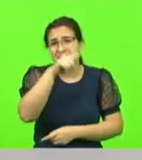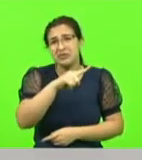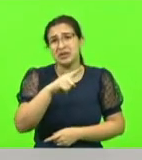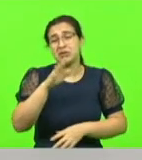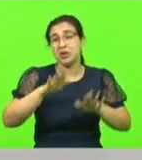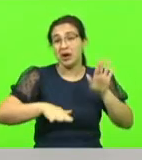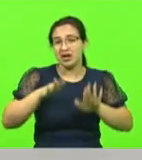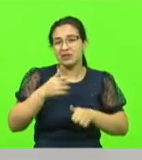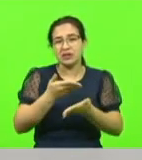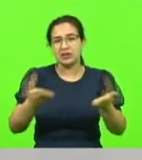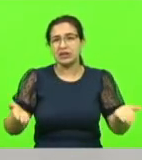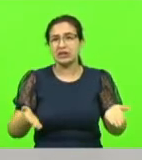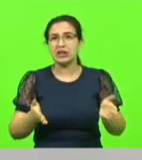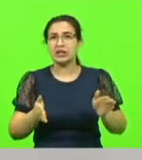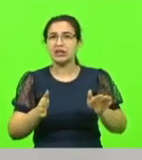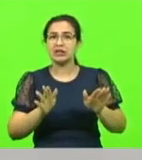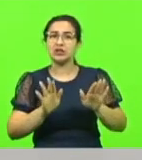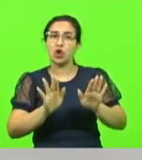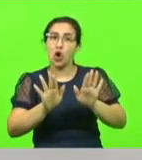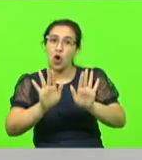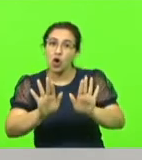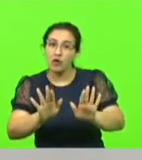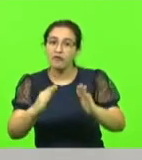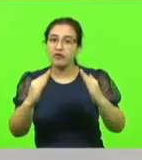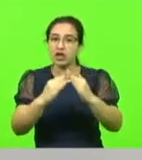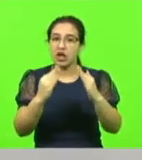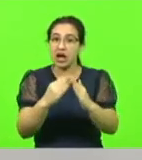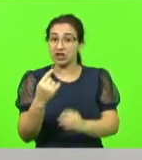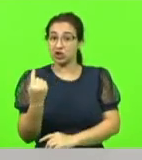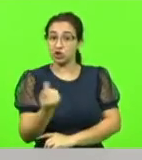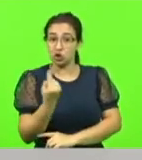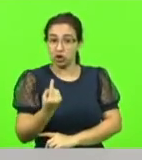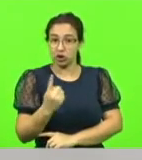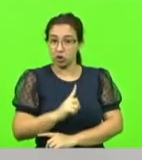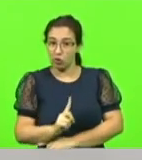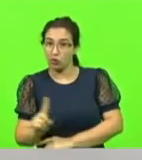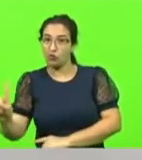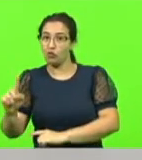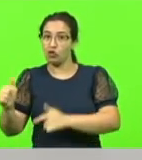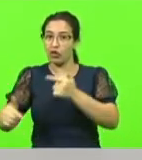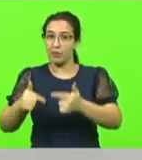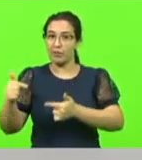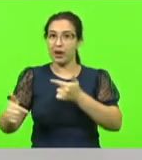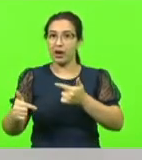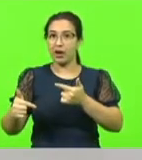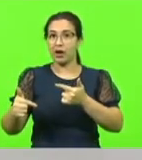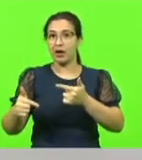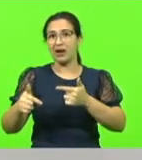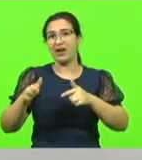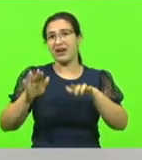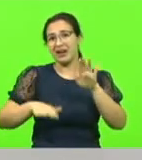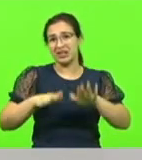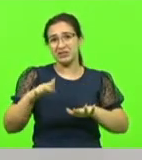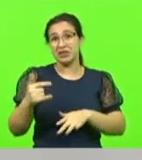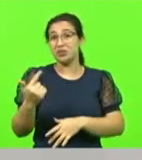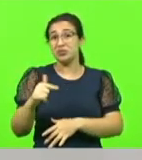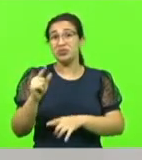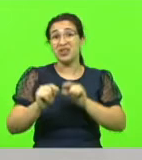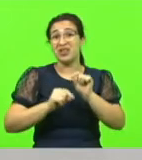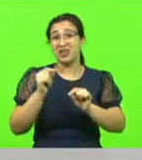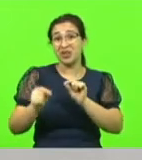filhos sozinhos em casa para poder trabalhar, para dar sustento, ou porque não tem creche